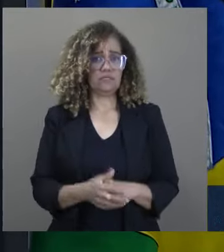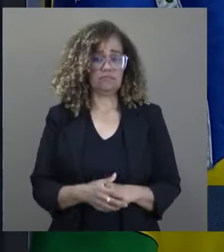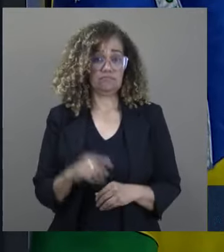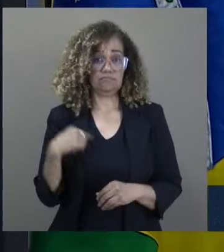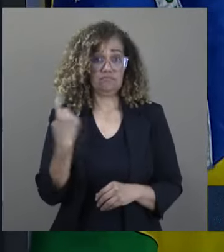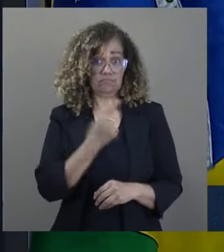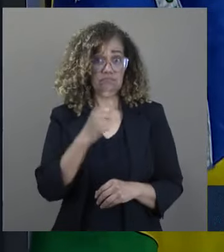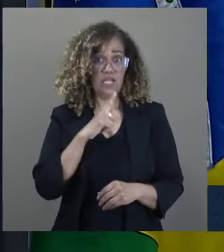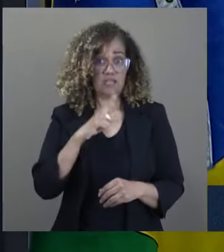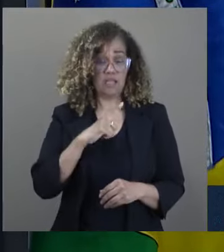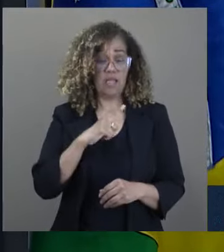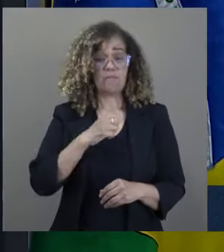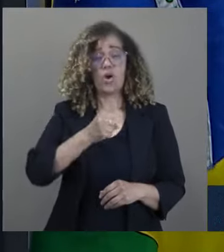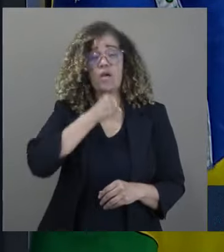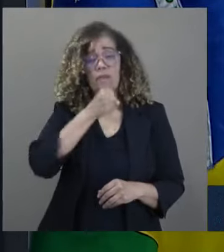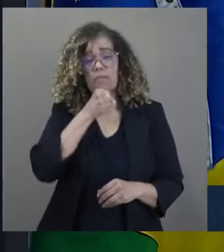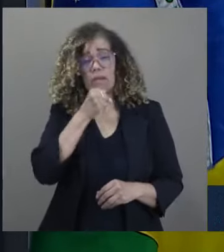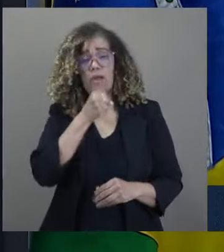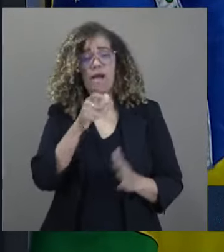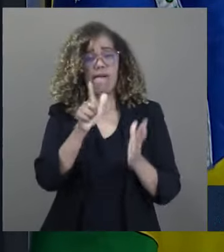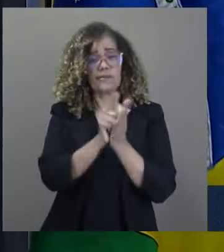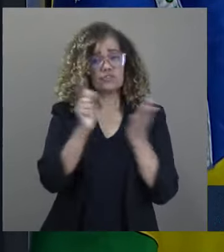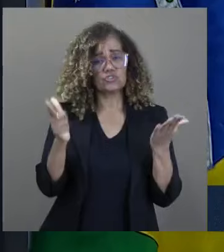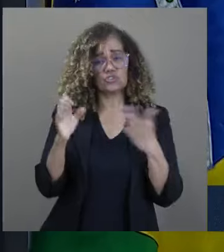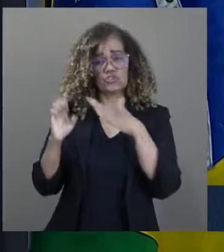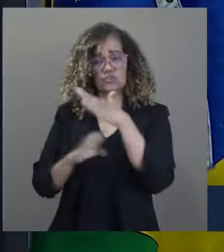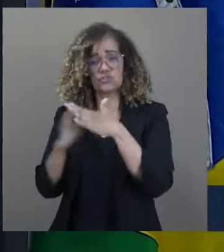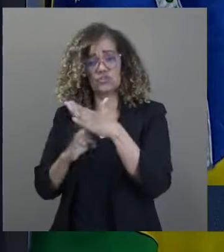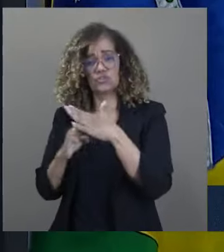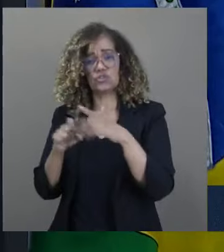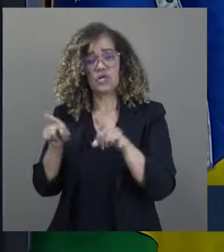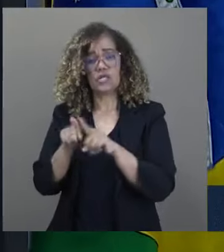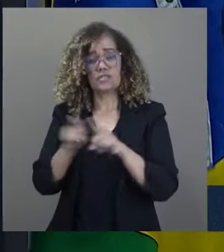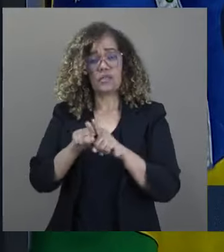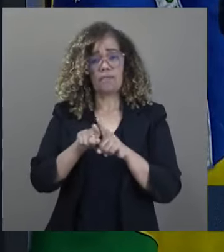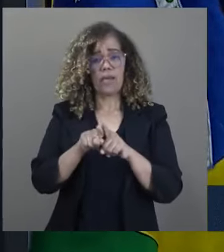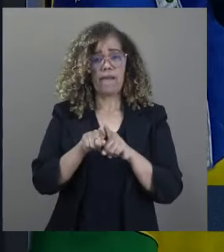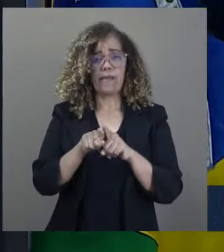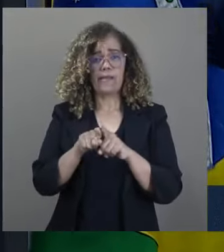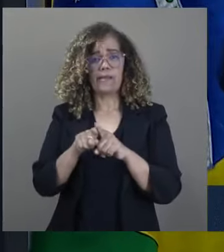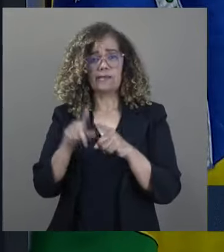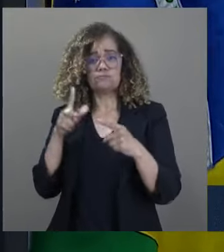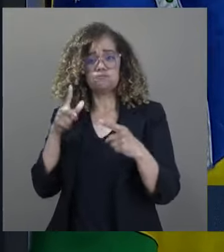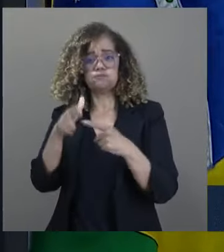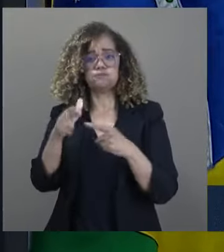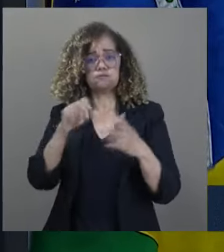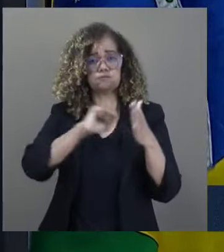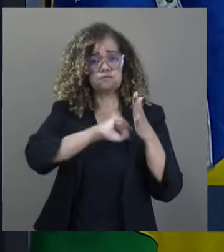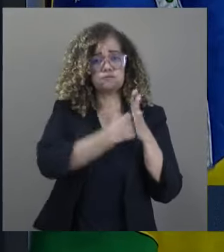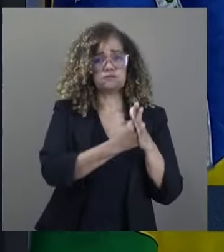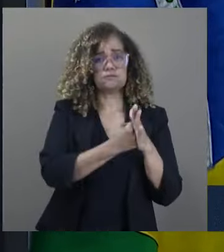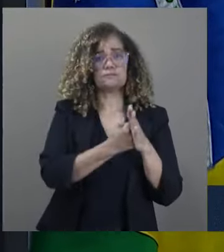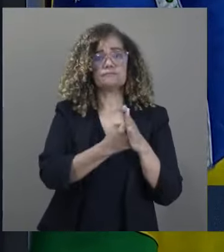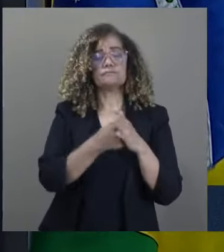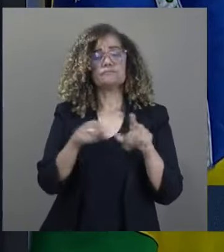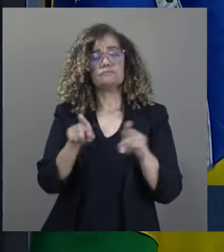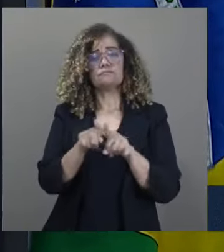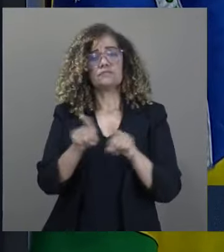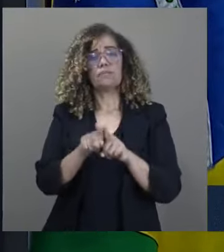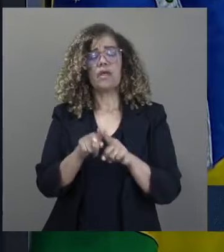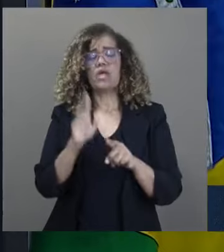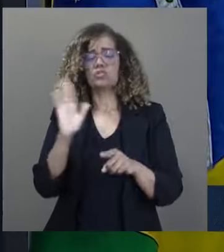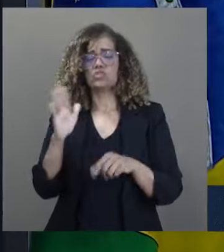temos jornalistas censurados, exilados, e eu tive a oportunidade de conversar com alguns